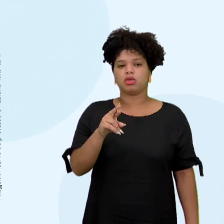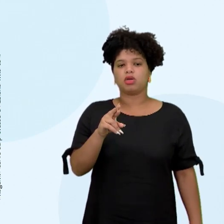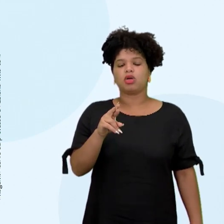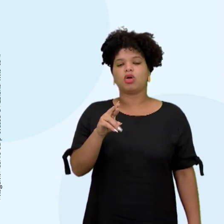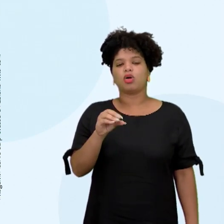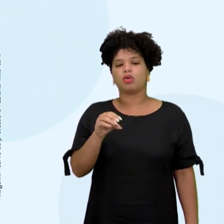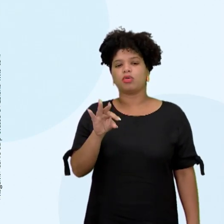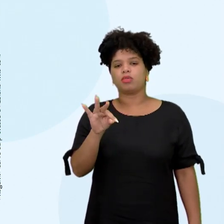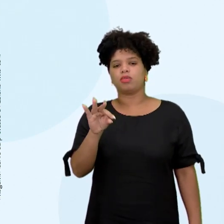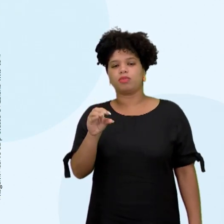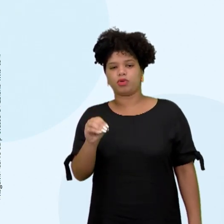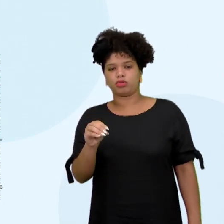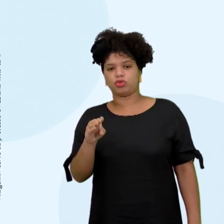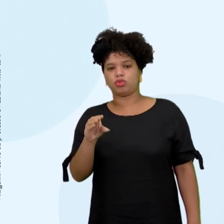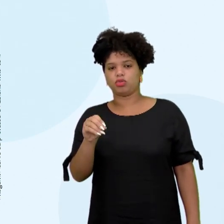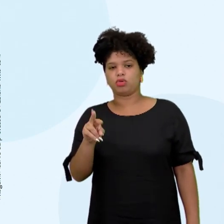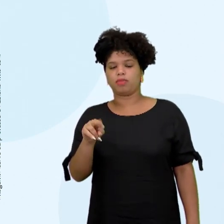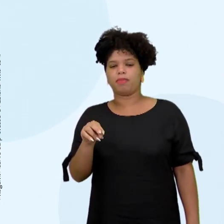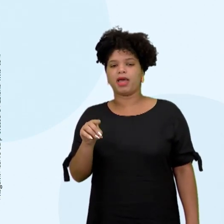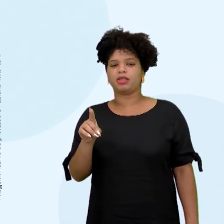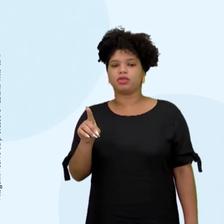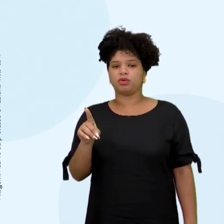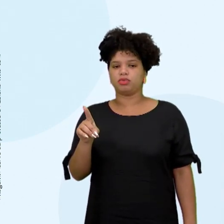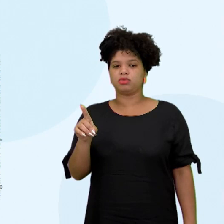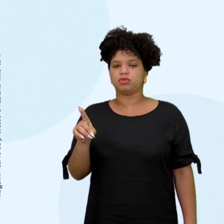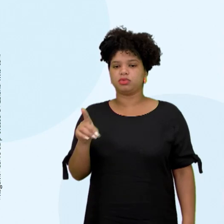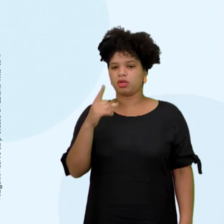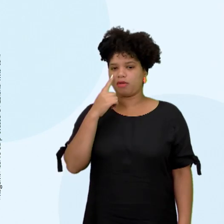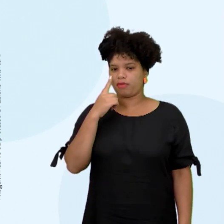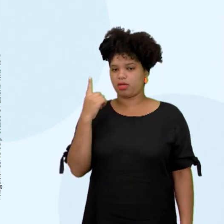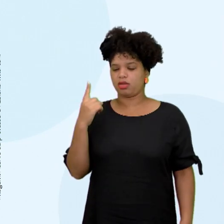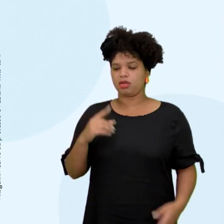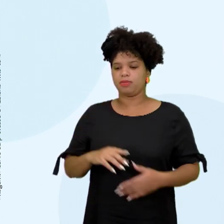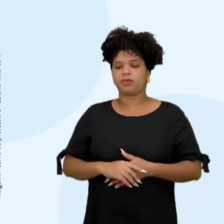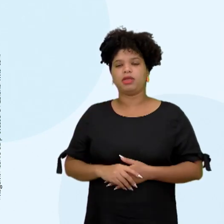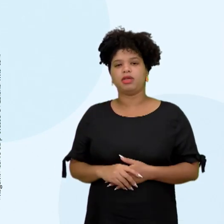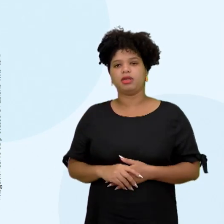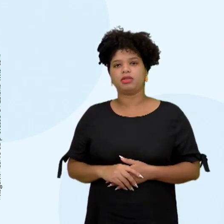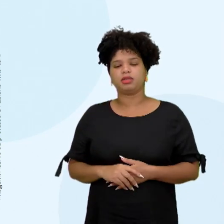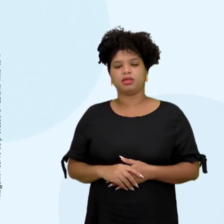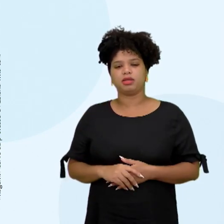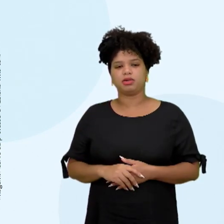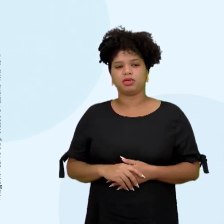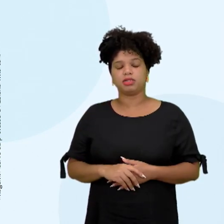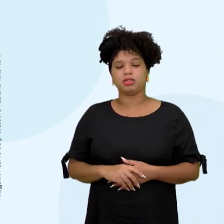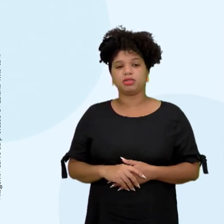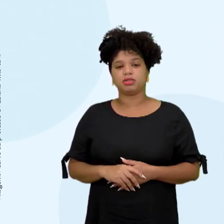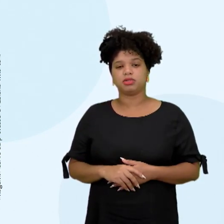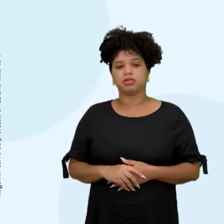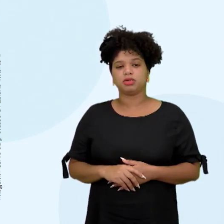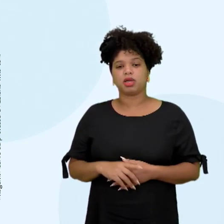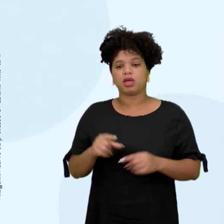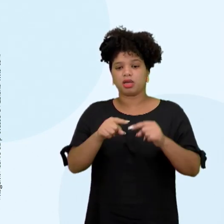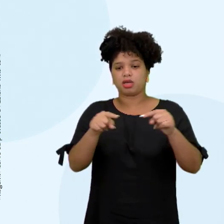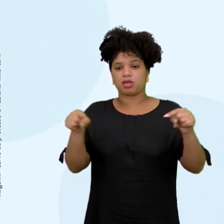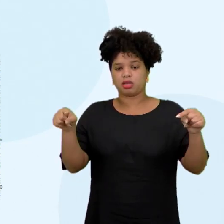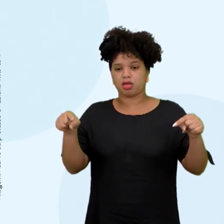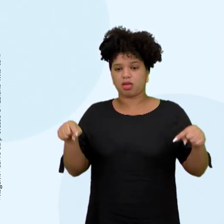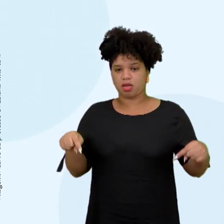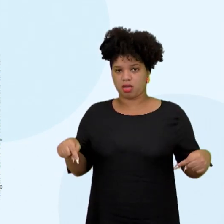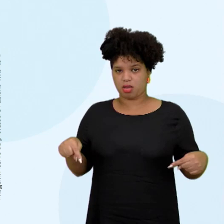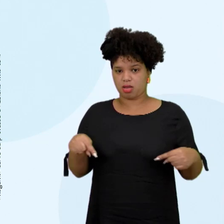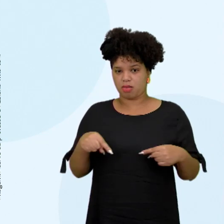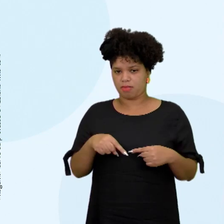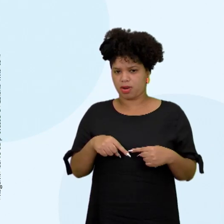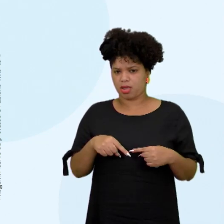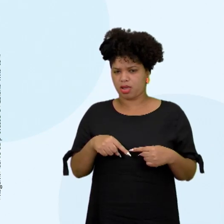protótipo. Board de praca, tauba. Praca. Tauba. Tá, tauba. Tá? Então, ele é uma placa de teste de circuito.